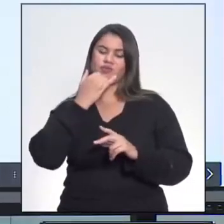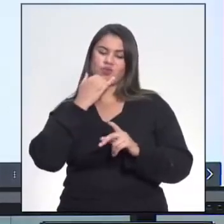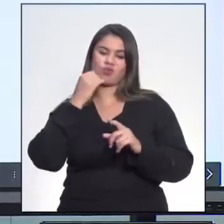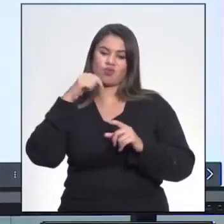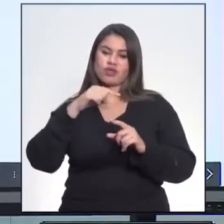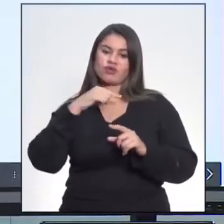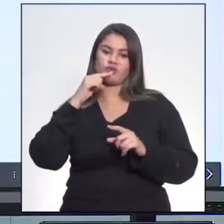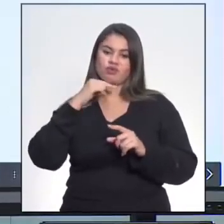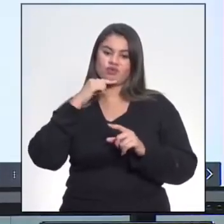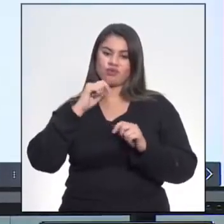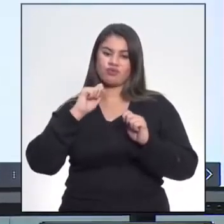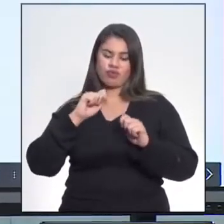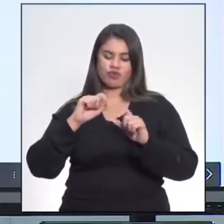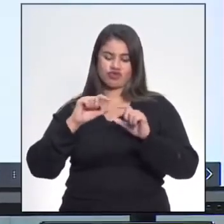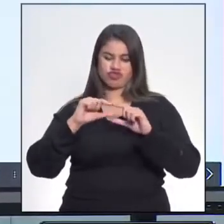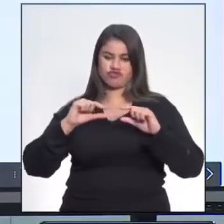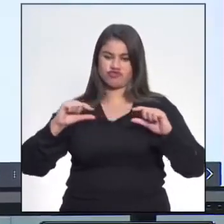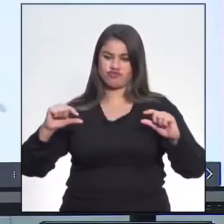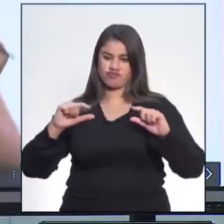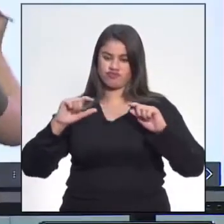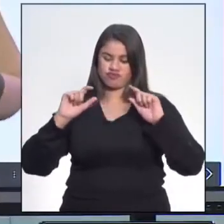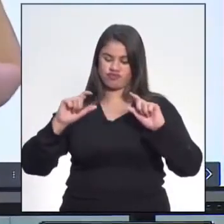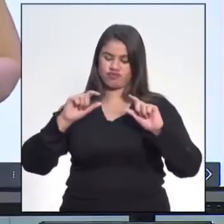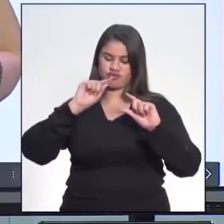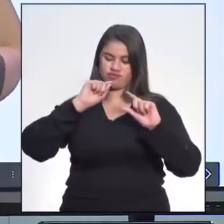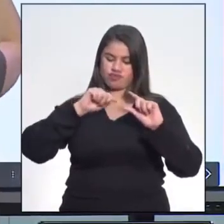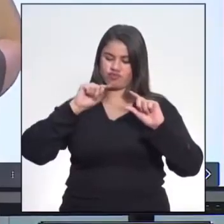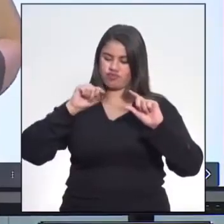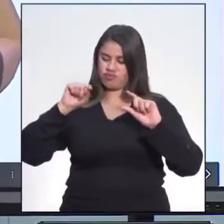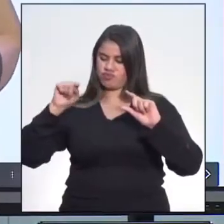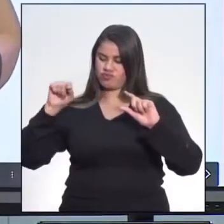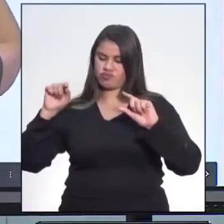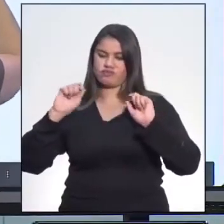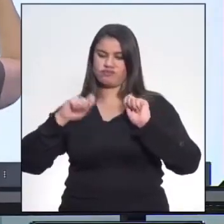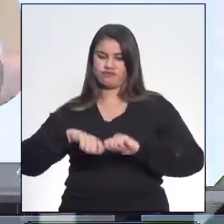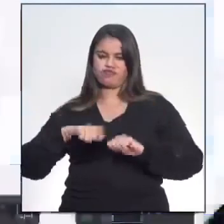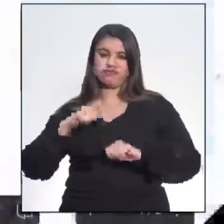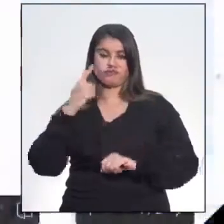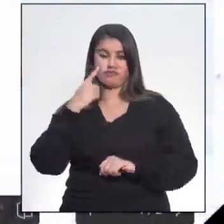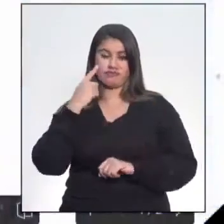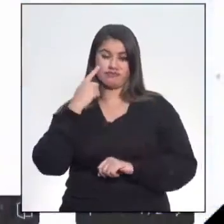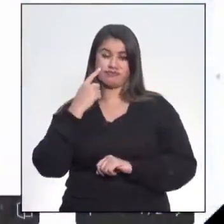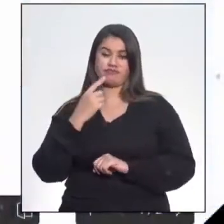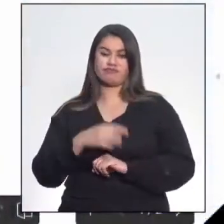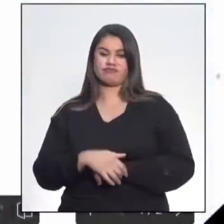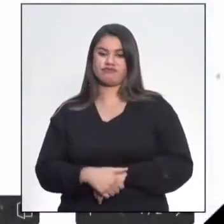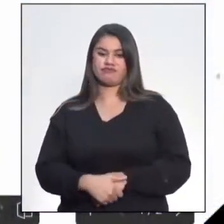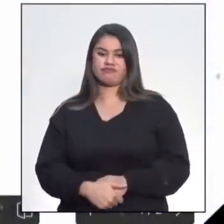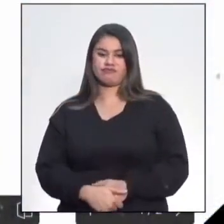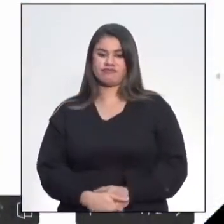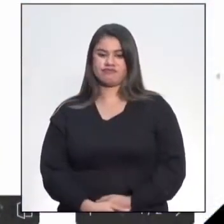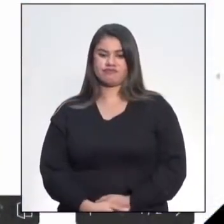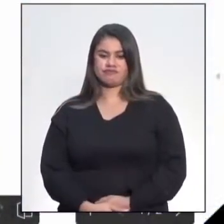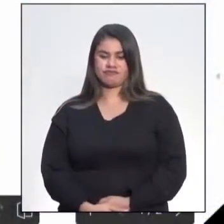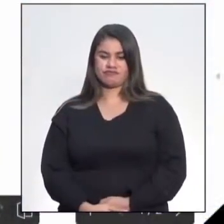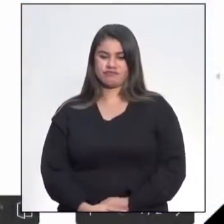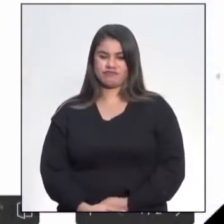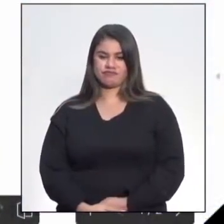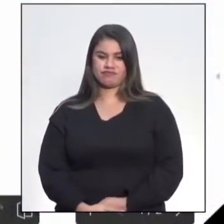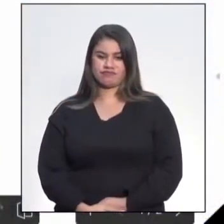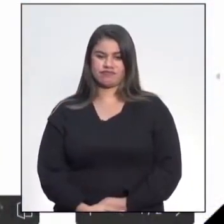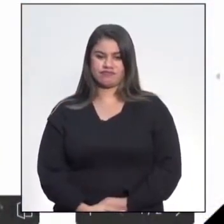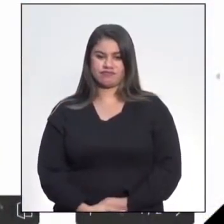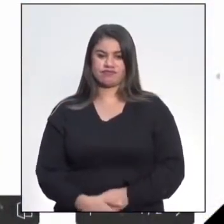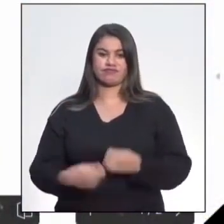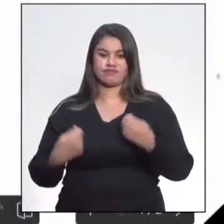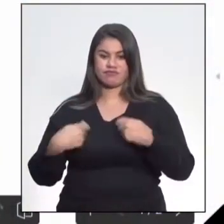Você pode pegar a régua e marcar, tá bom? Para ficar bem bonitinho. Então, vamos lá. Vamos ver se eu consigo aqui. 1, 2 e 3. Eu preciso